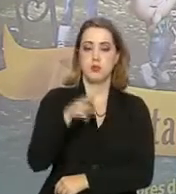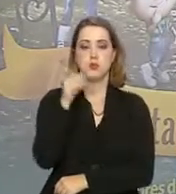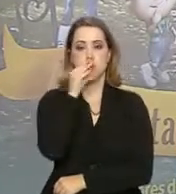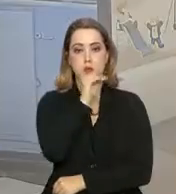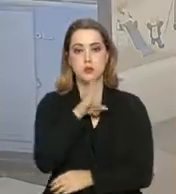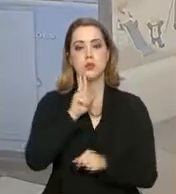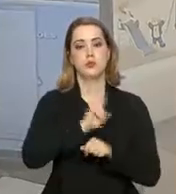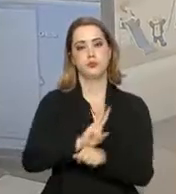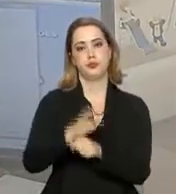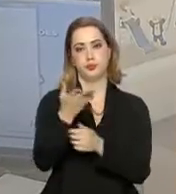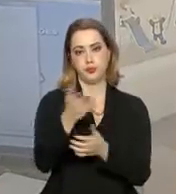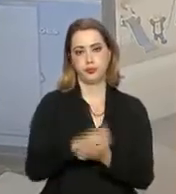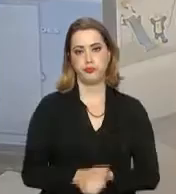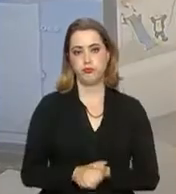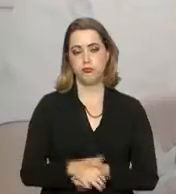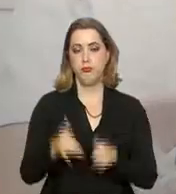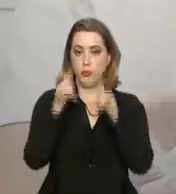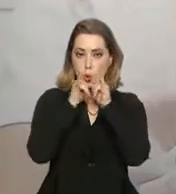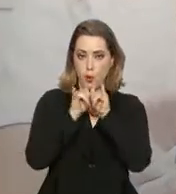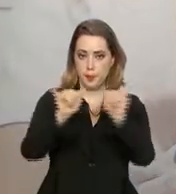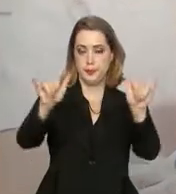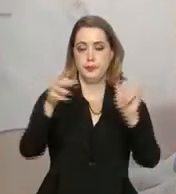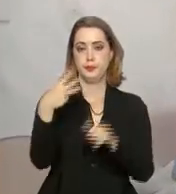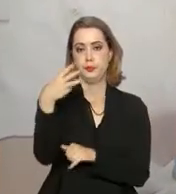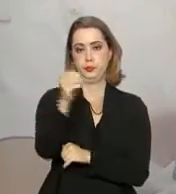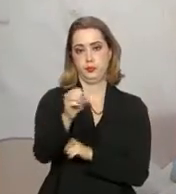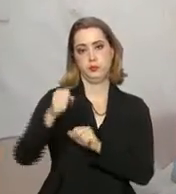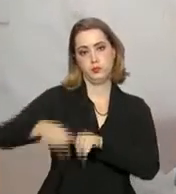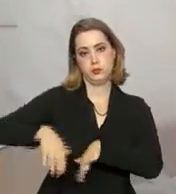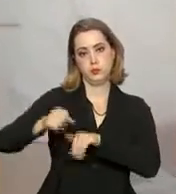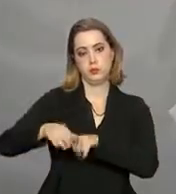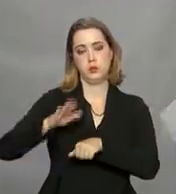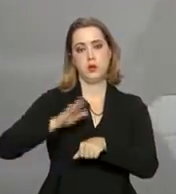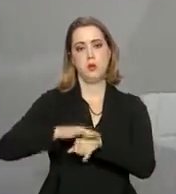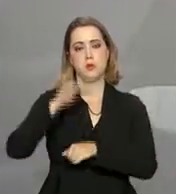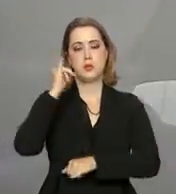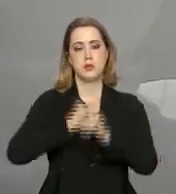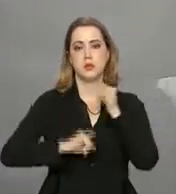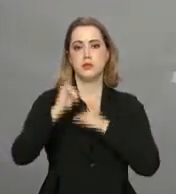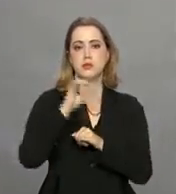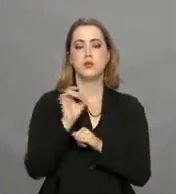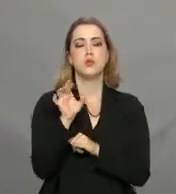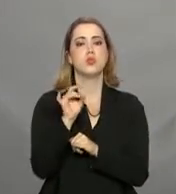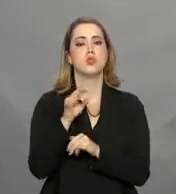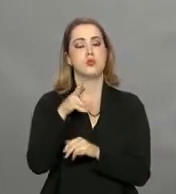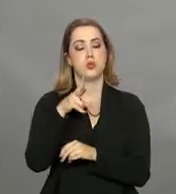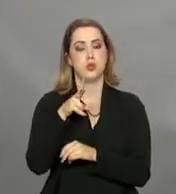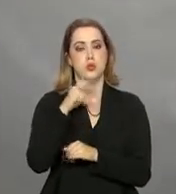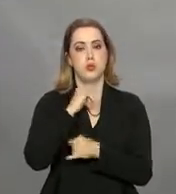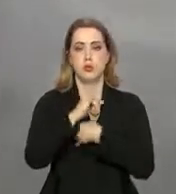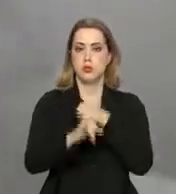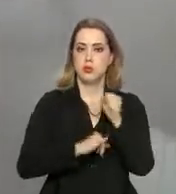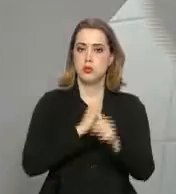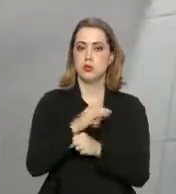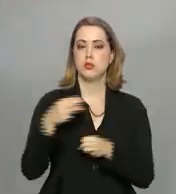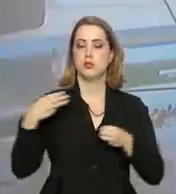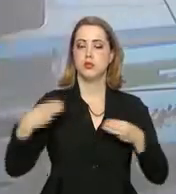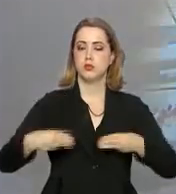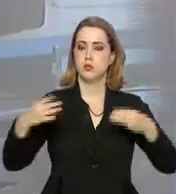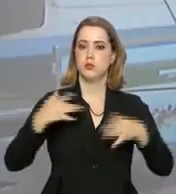protegido a campanha vai até o dia 30 de setembro para mais informações basta acessar o site do ministério da